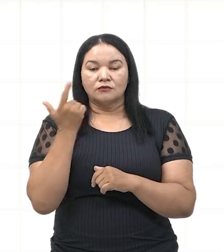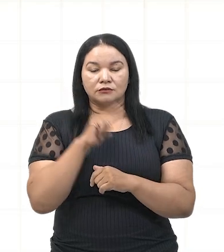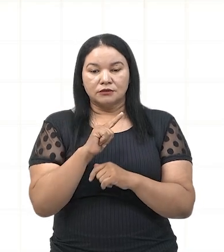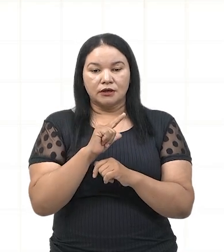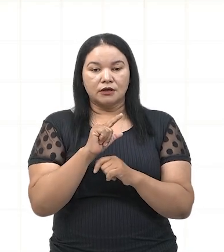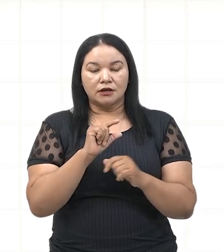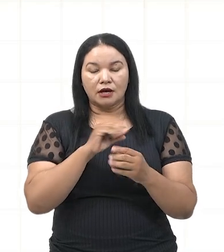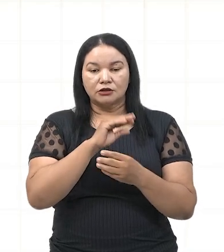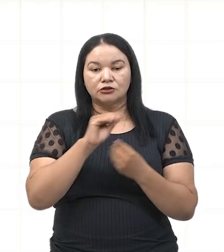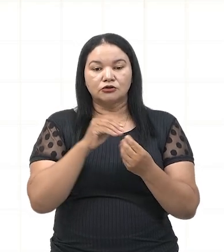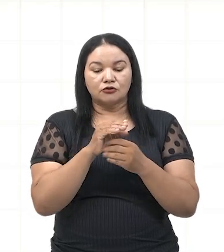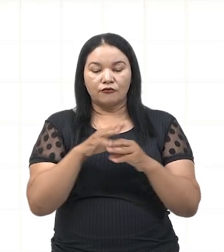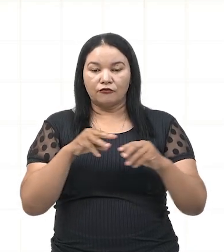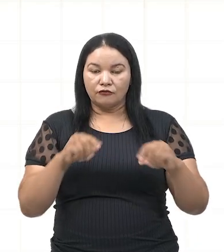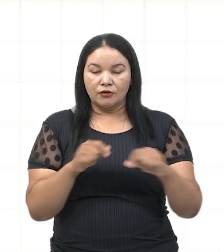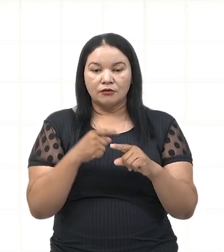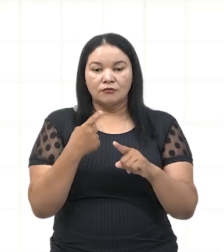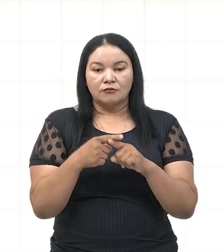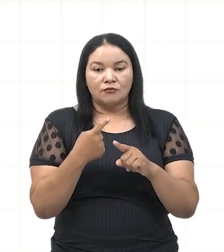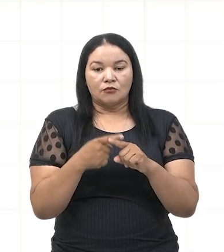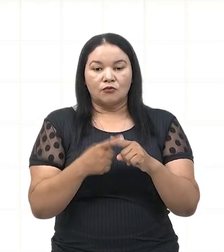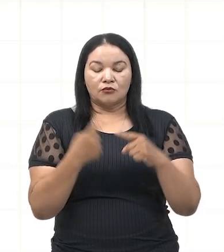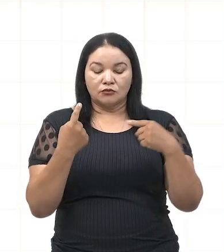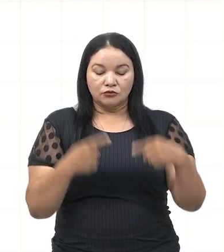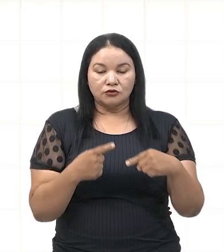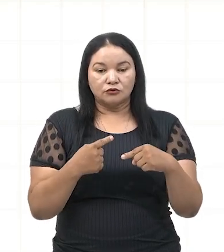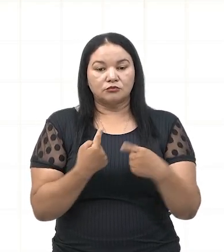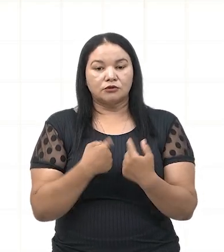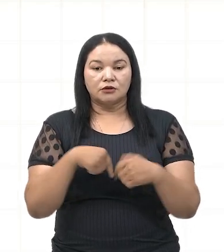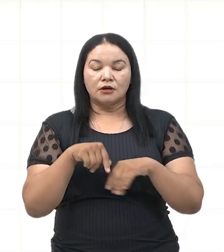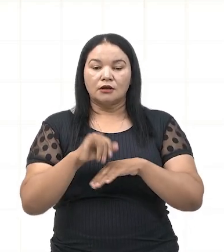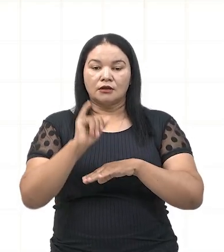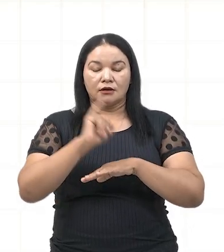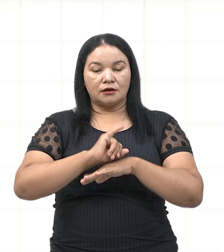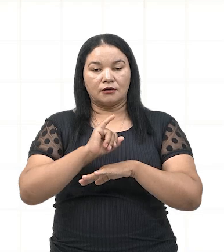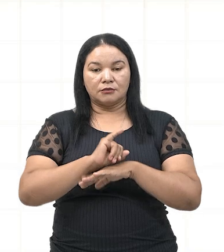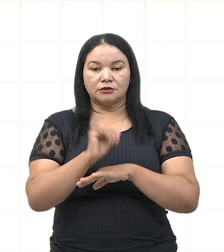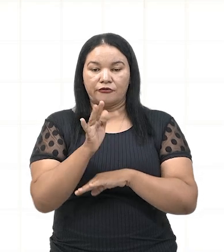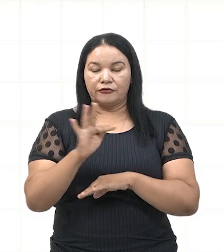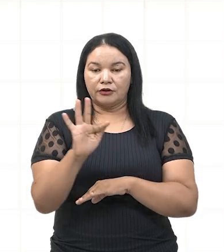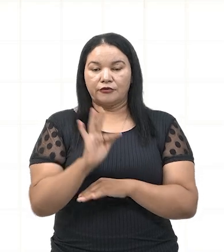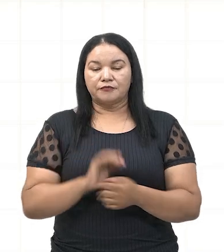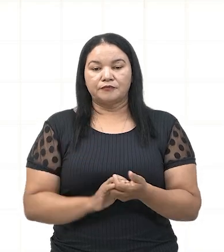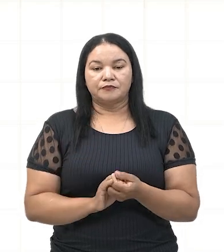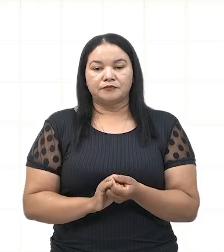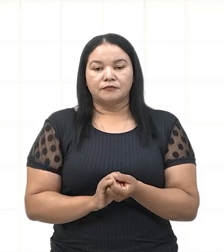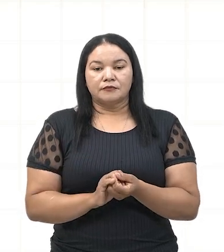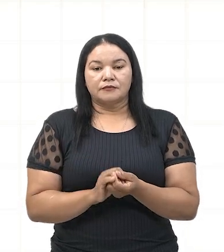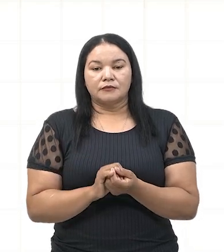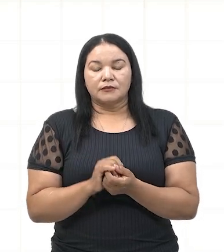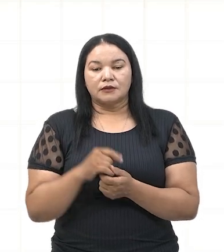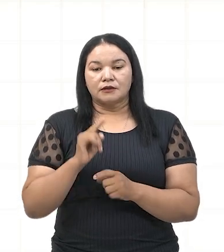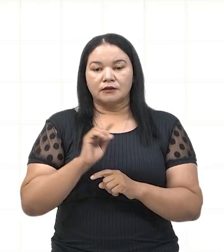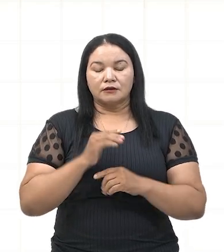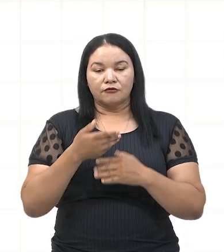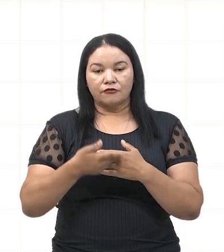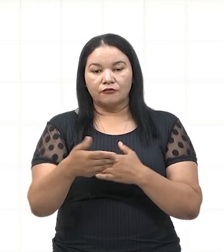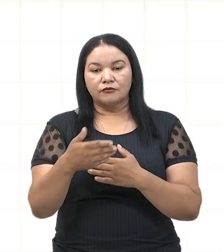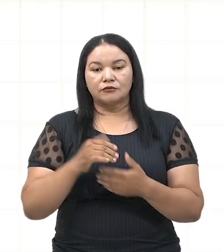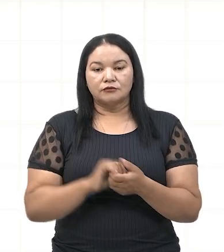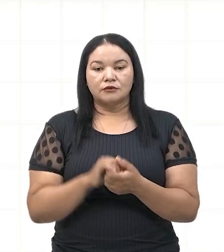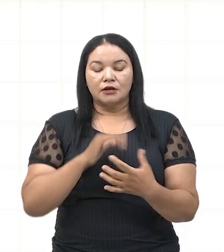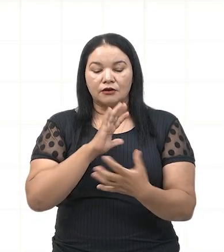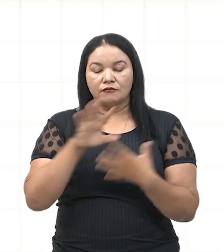movimento de conflito que ocorreu aí na capital federal, certo? Seguindo, vamos observar a